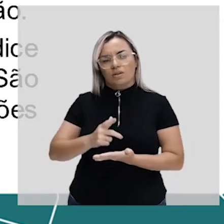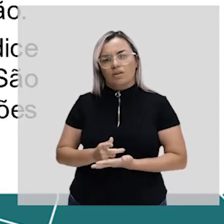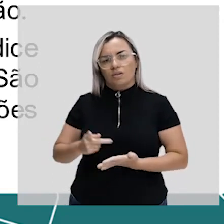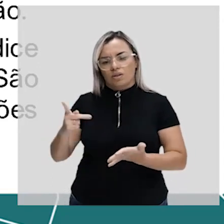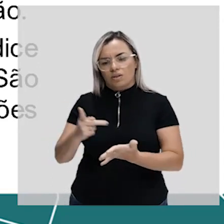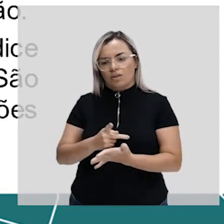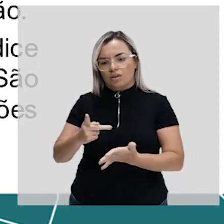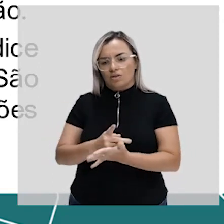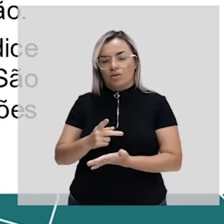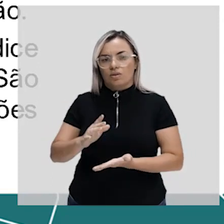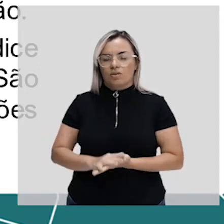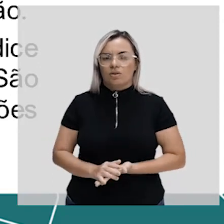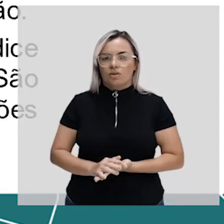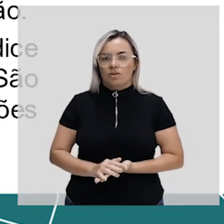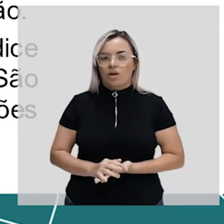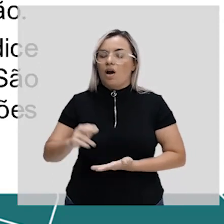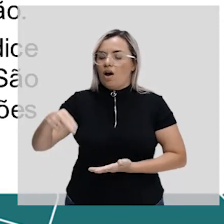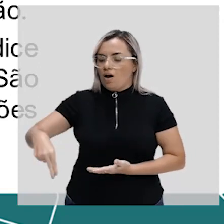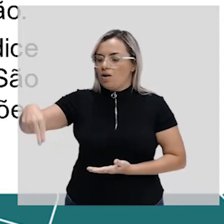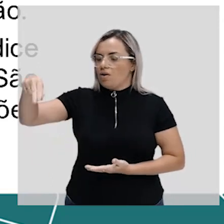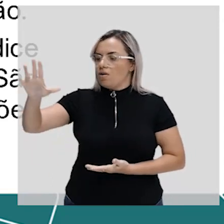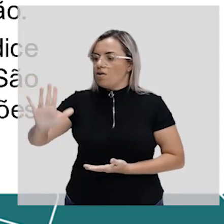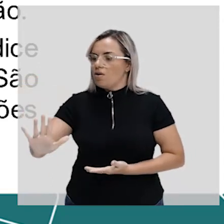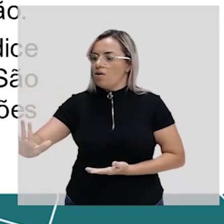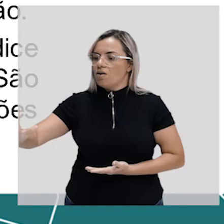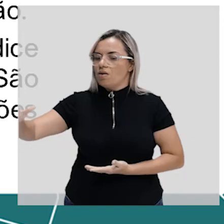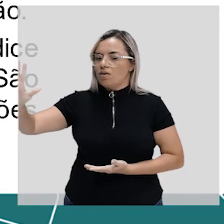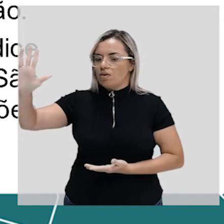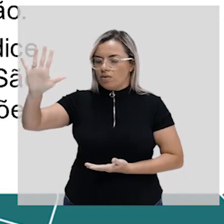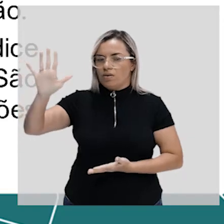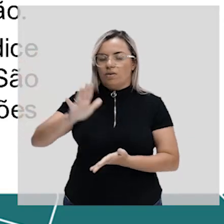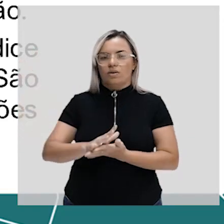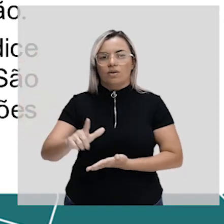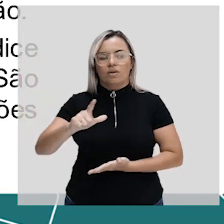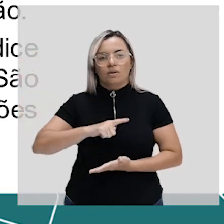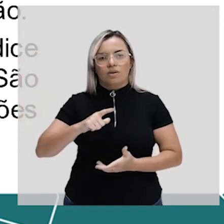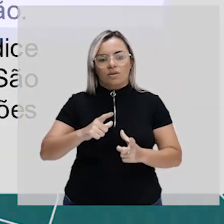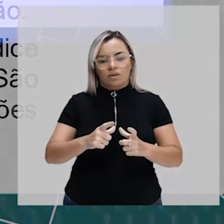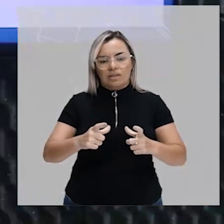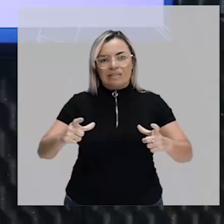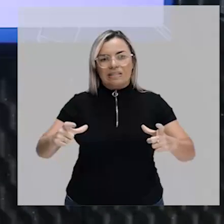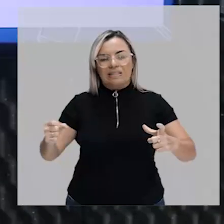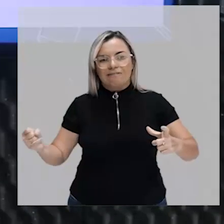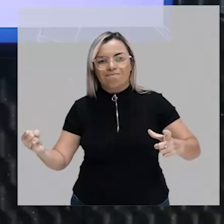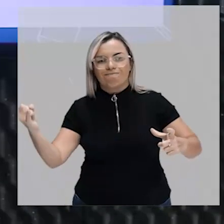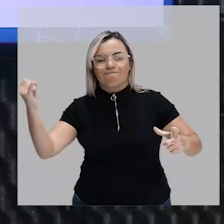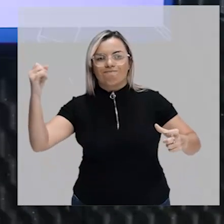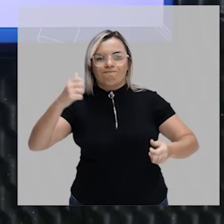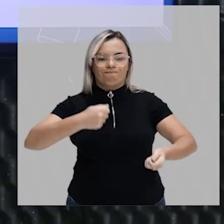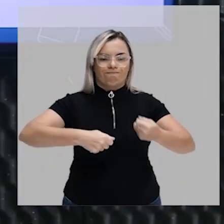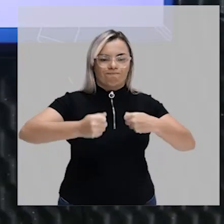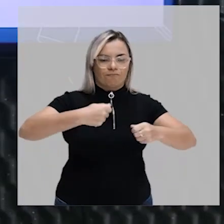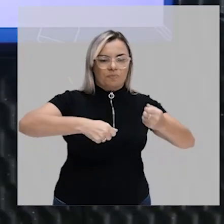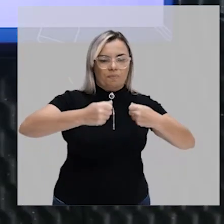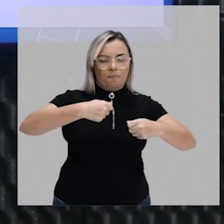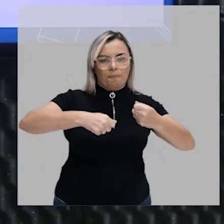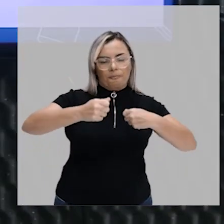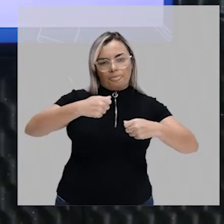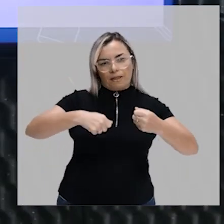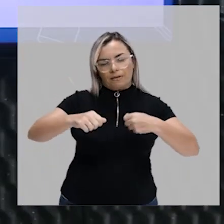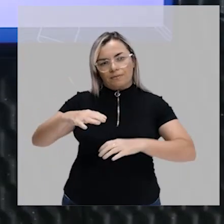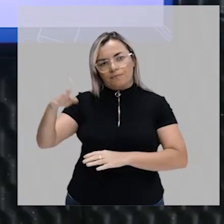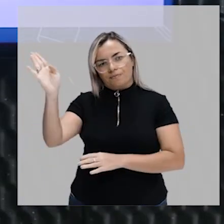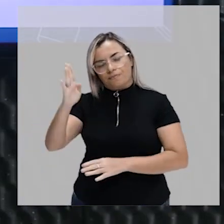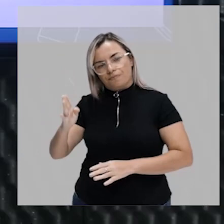colonial, a região nordeste, corrigindo, ela vai ter uma grande importância econômica para o